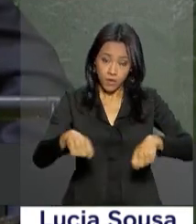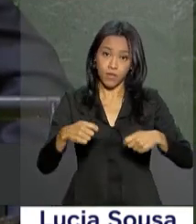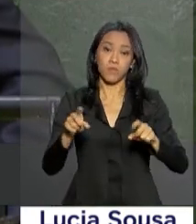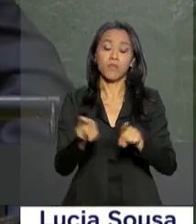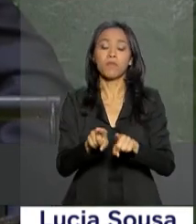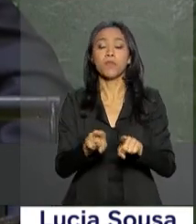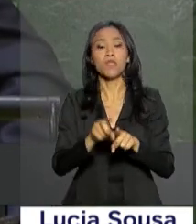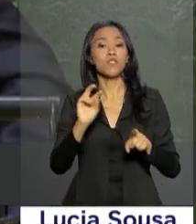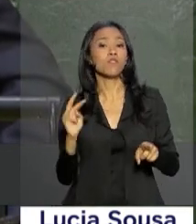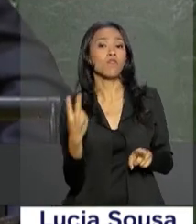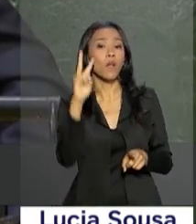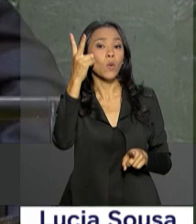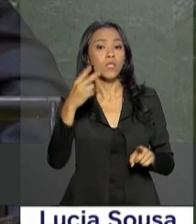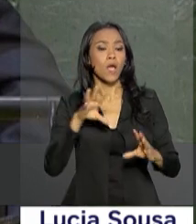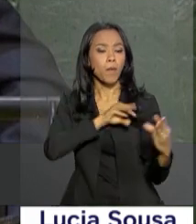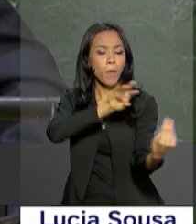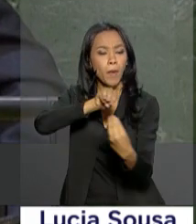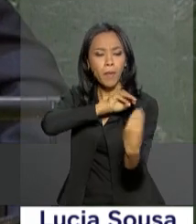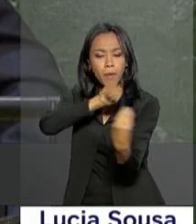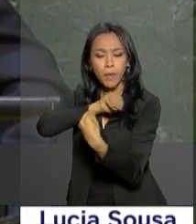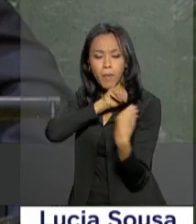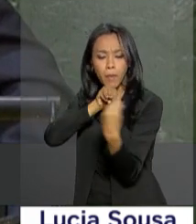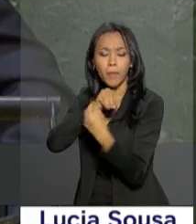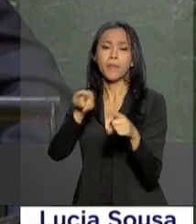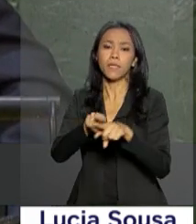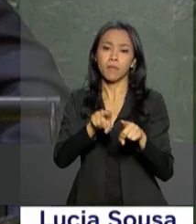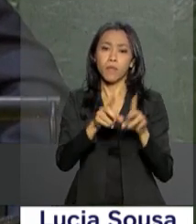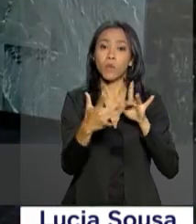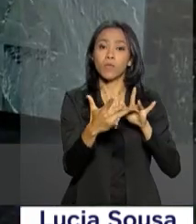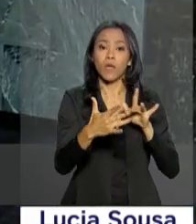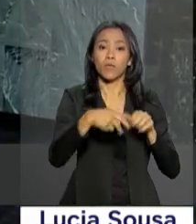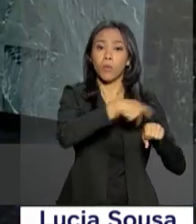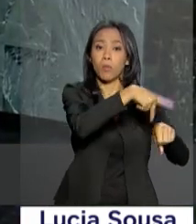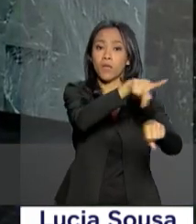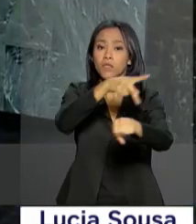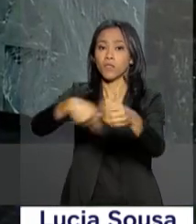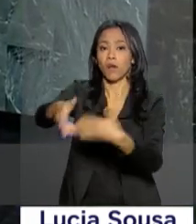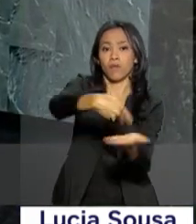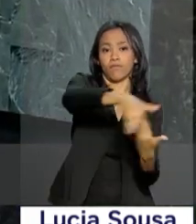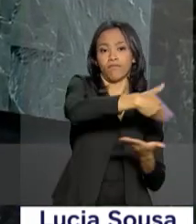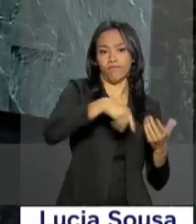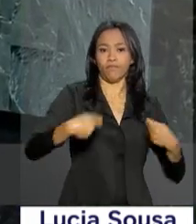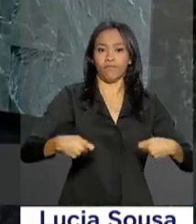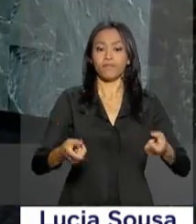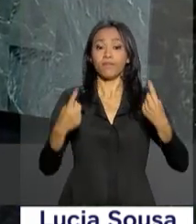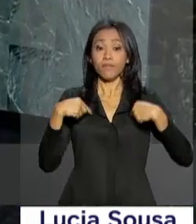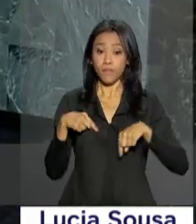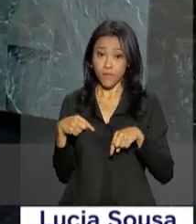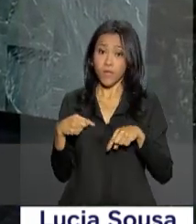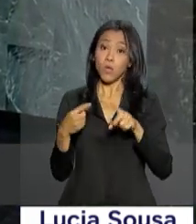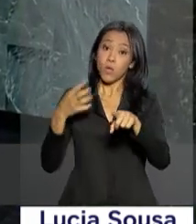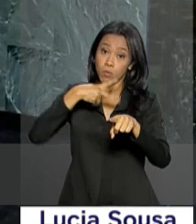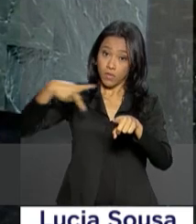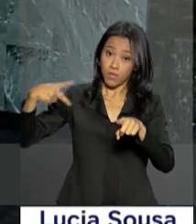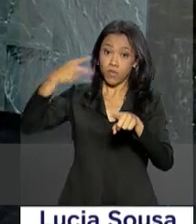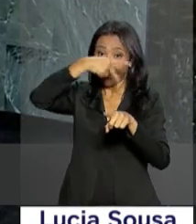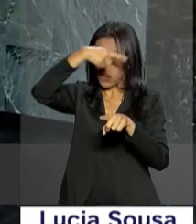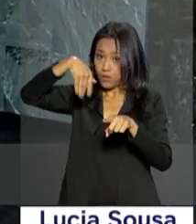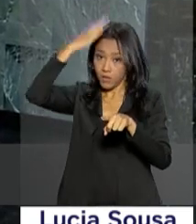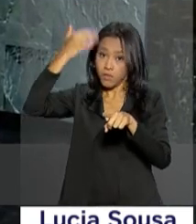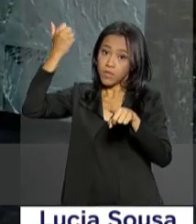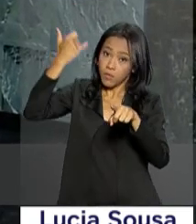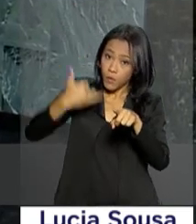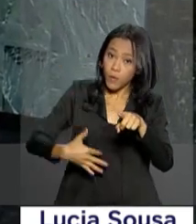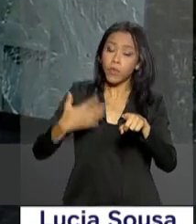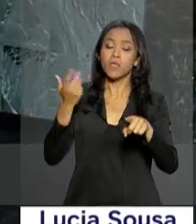valores da diplomacia e do multilateralismo o presidente disse que já foram dadas provas de que juntos os países